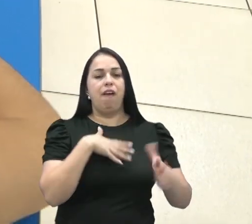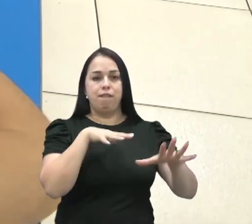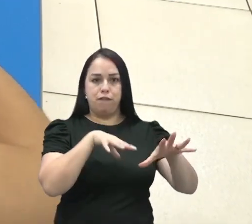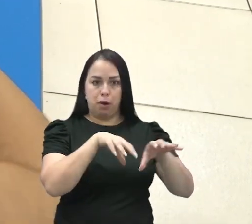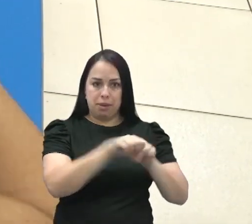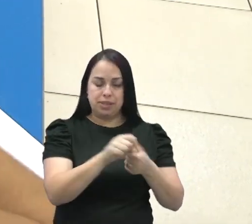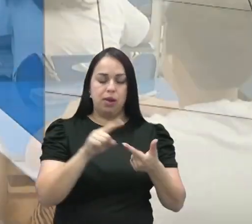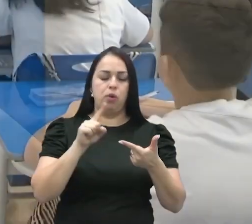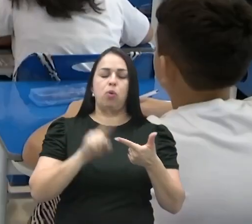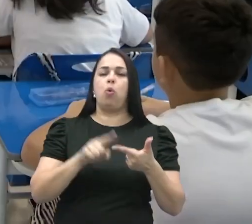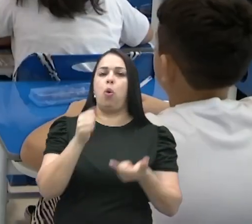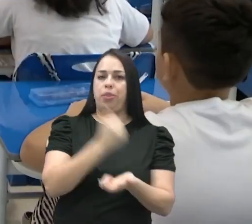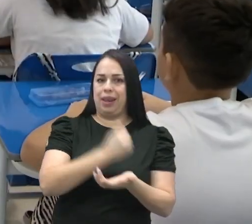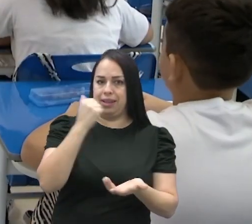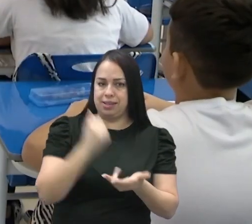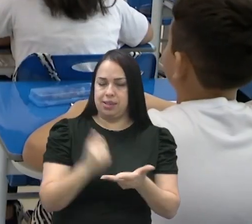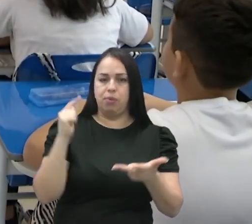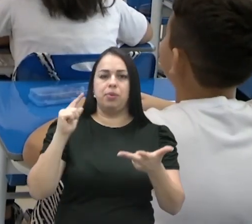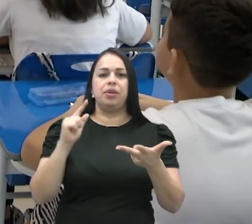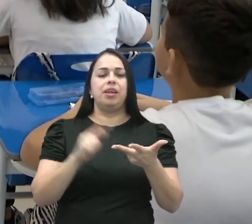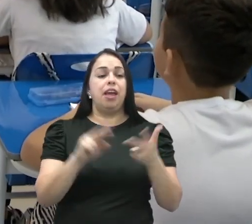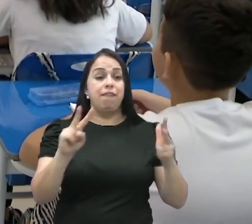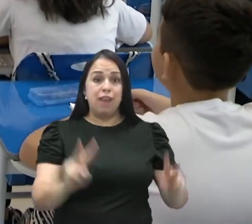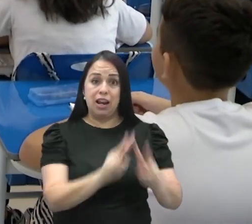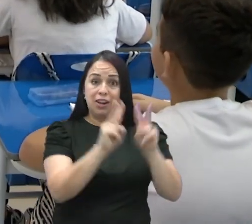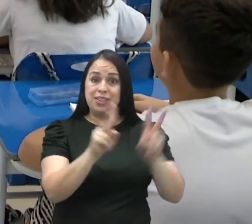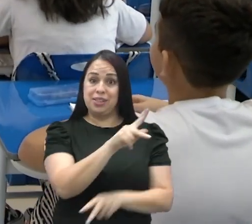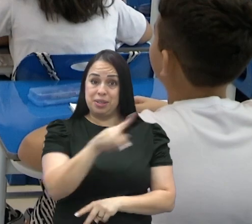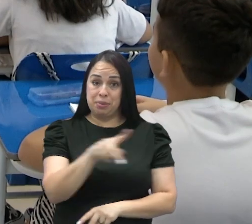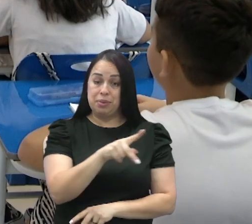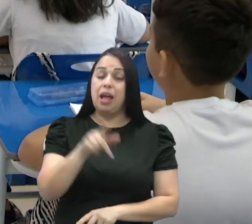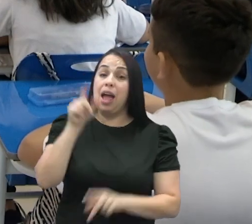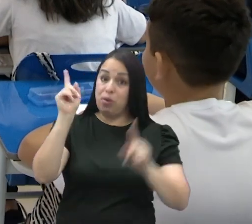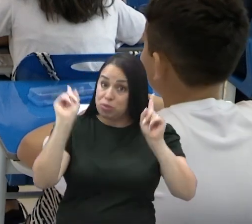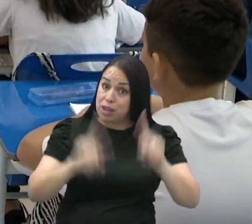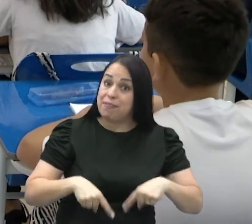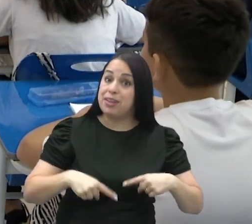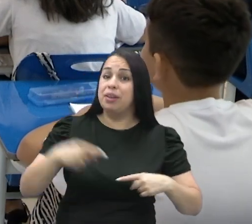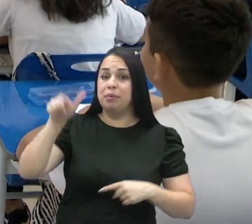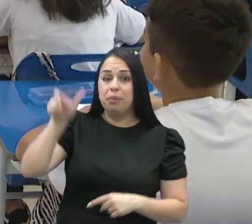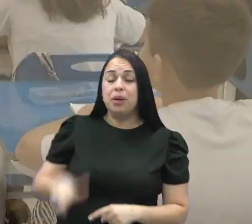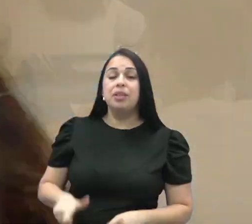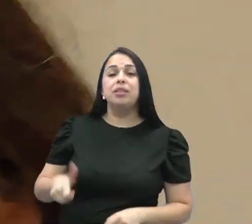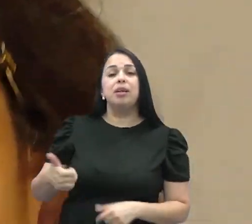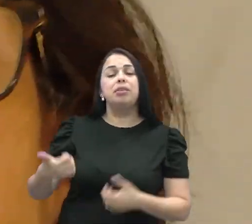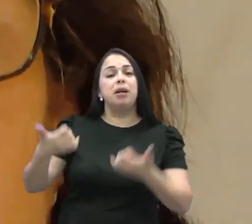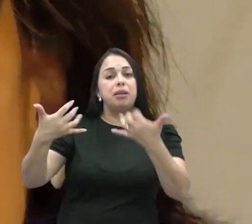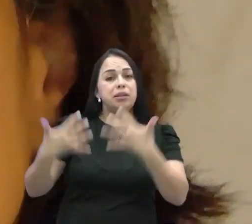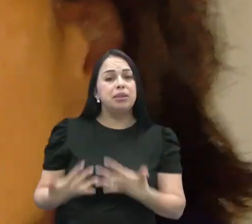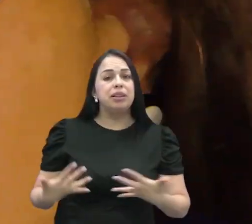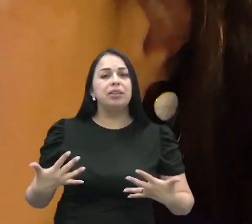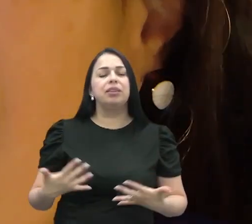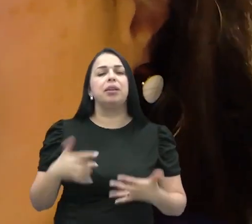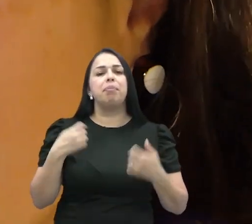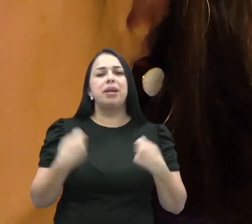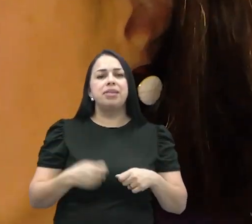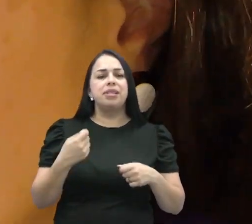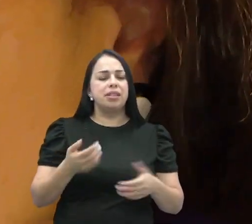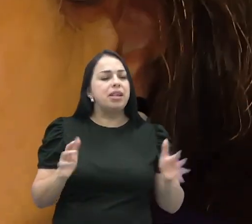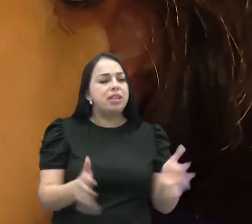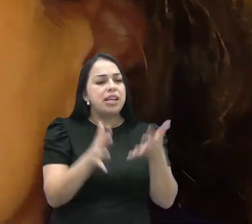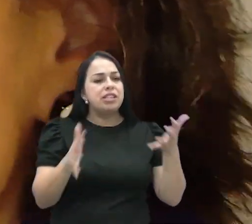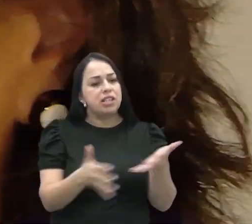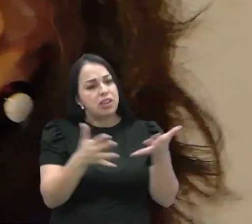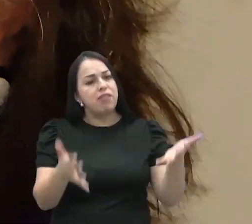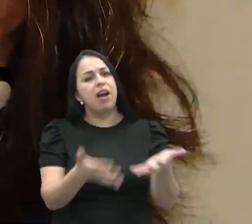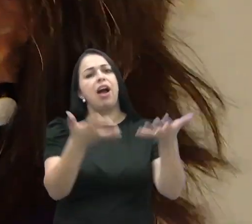A formação, contratação e valorização de professores também é outro desafio, Para essa educadora, é